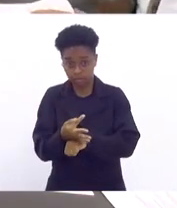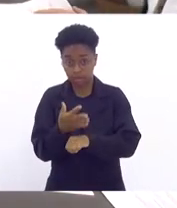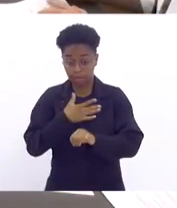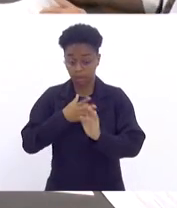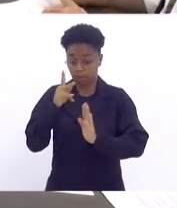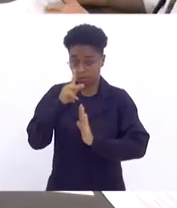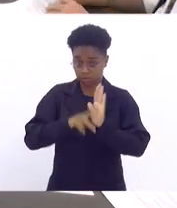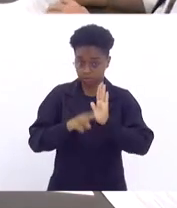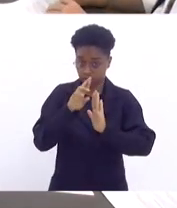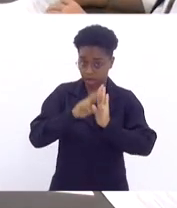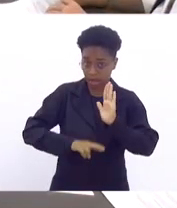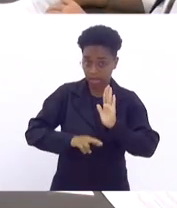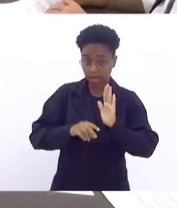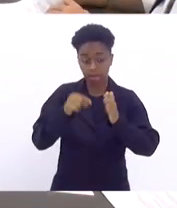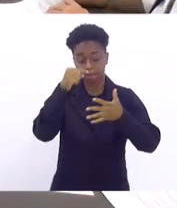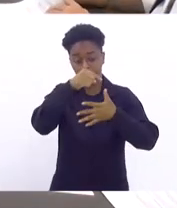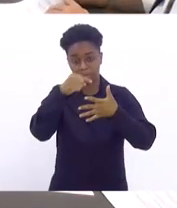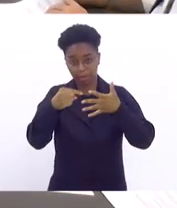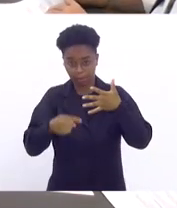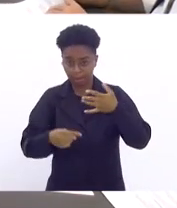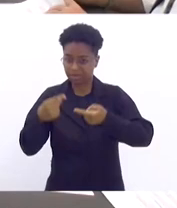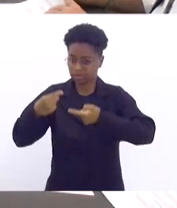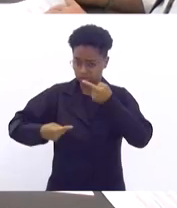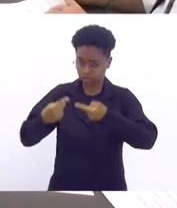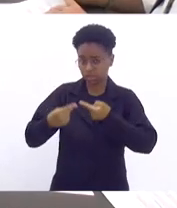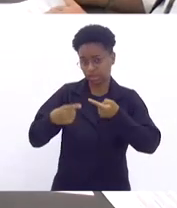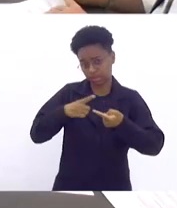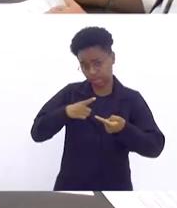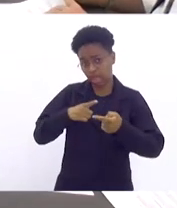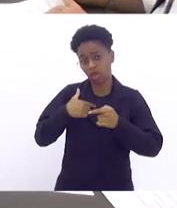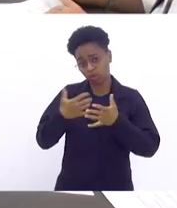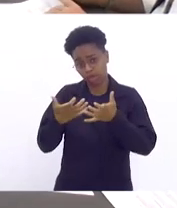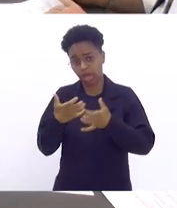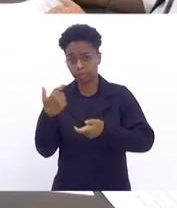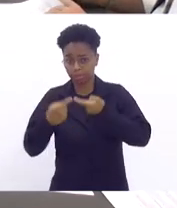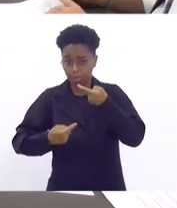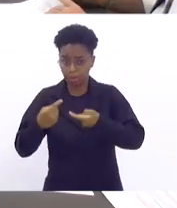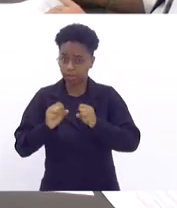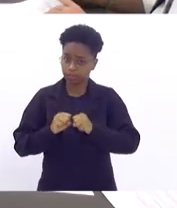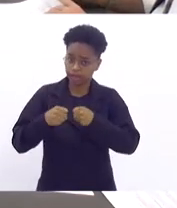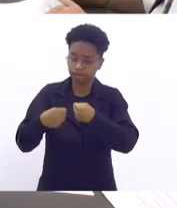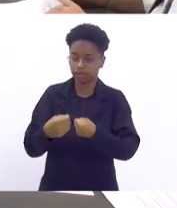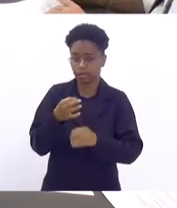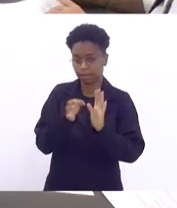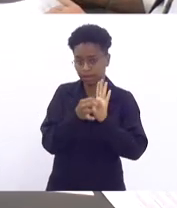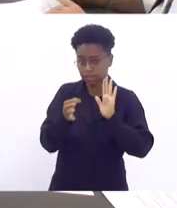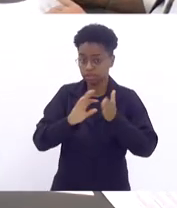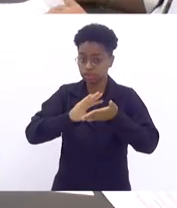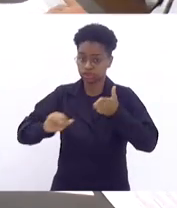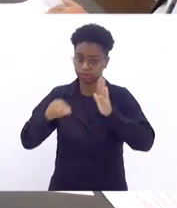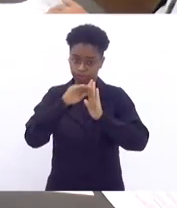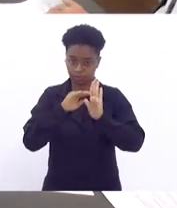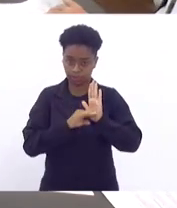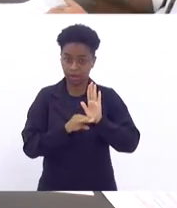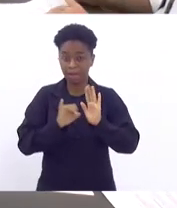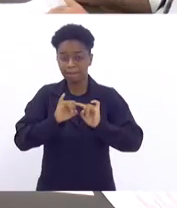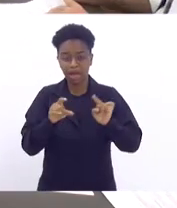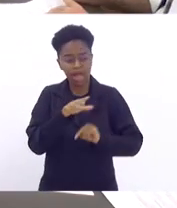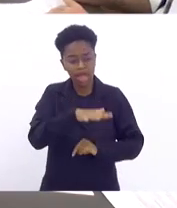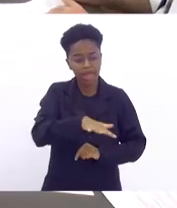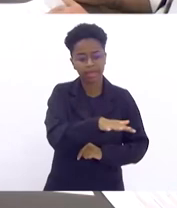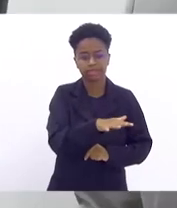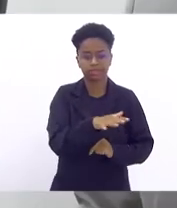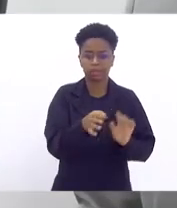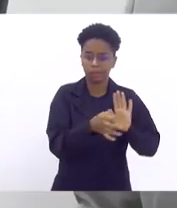minha relatoria esse esse aqui são polêmicos vai ter discussão eu quero discutir defender o parecer tira de pauta mas esses que são